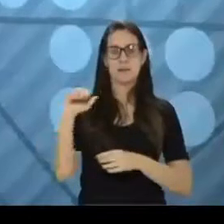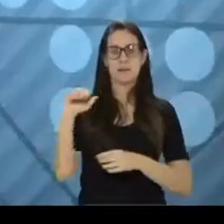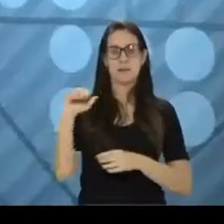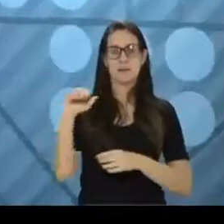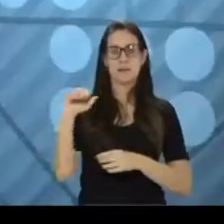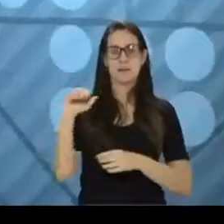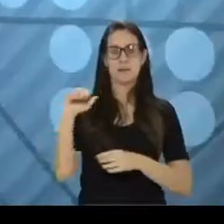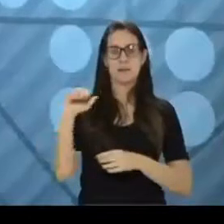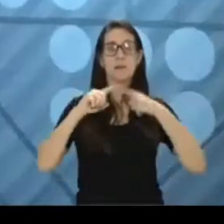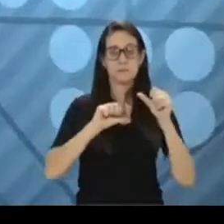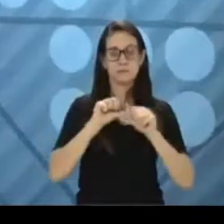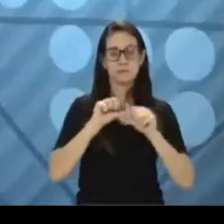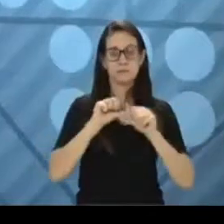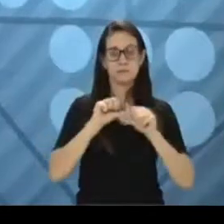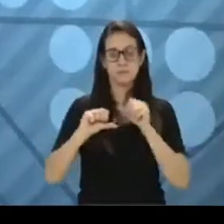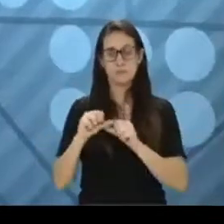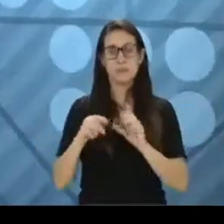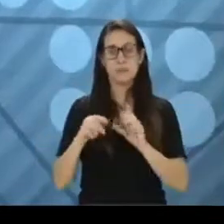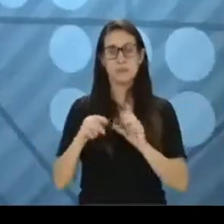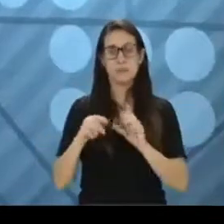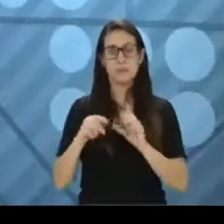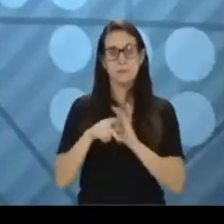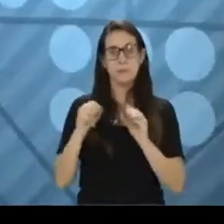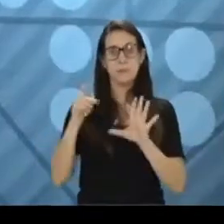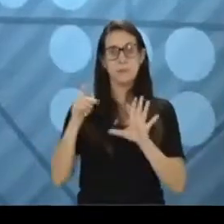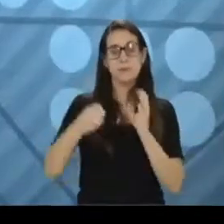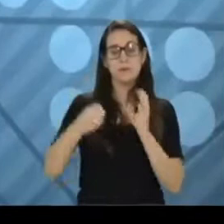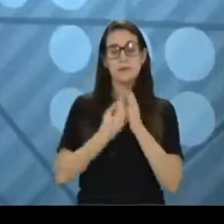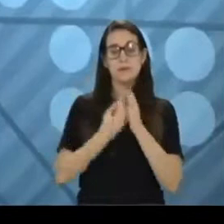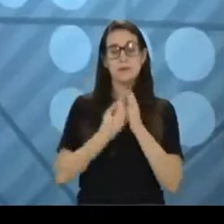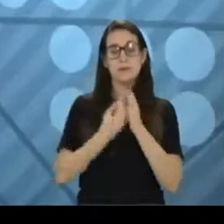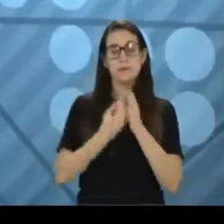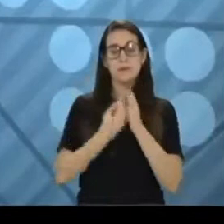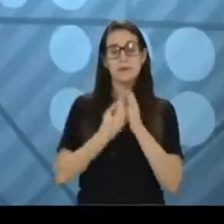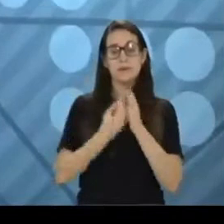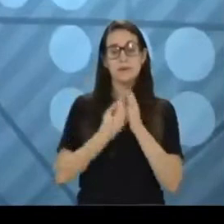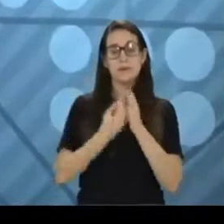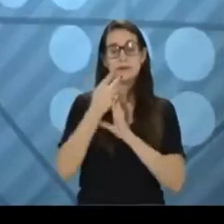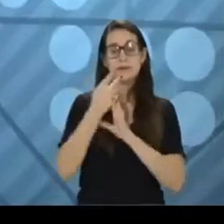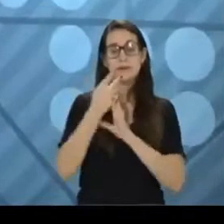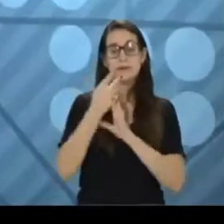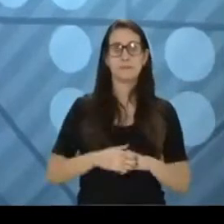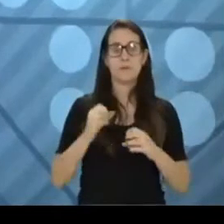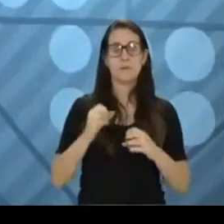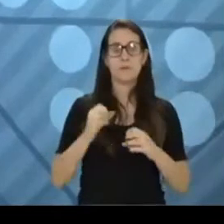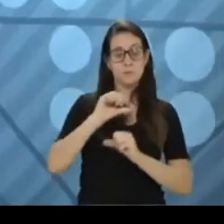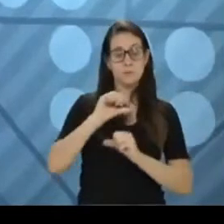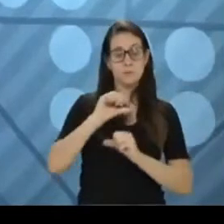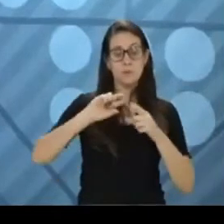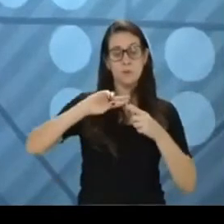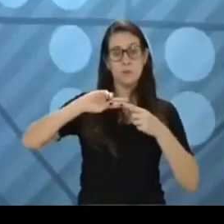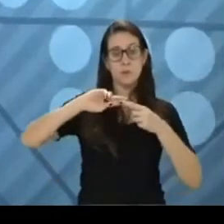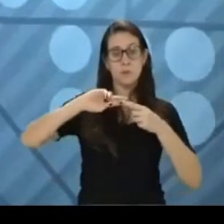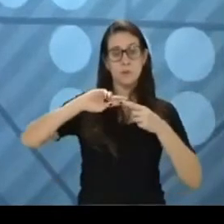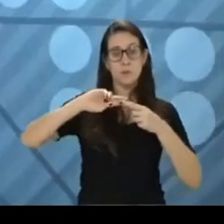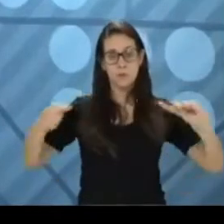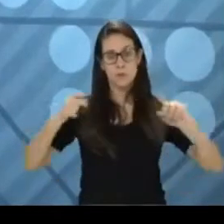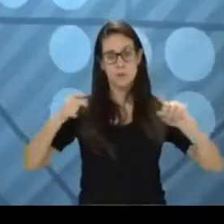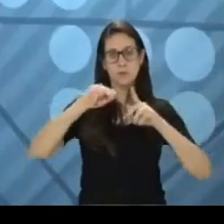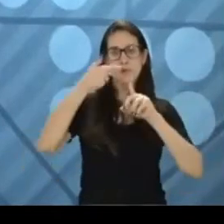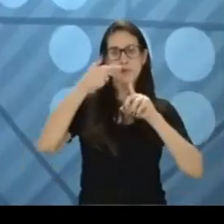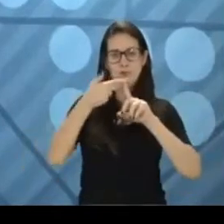vai sofrer um processo de tradução para a síntese de proteínas. Então, o processo de replicação e de transcrição, ele acontece dentro